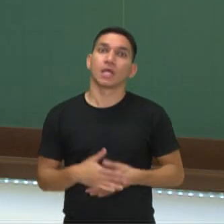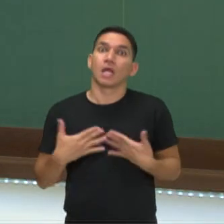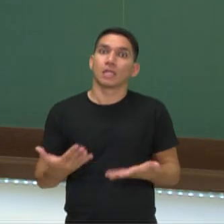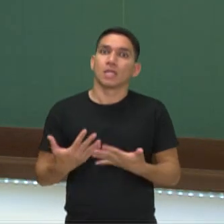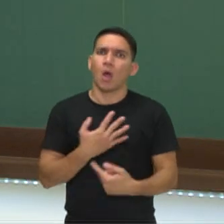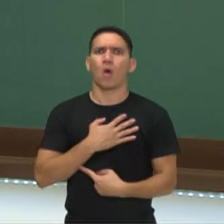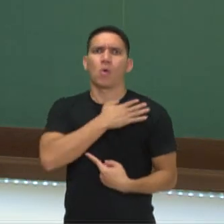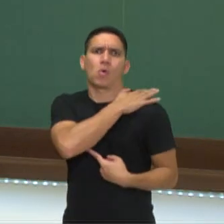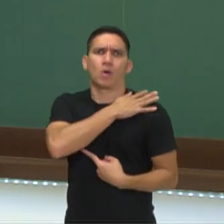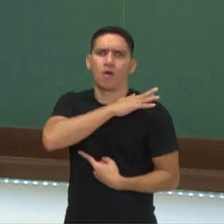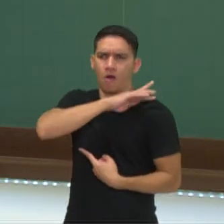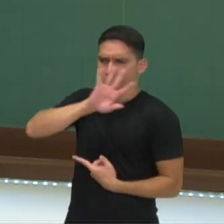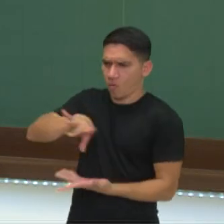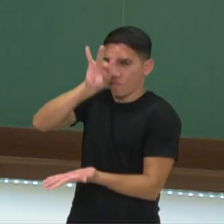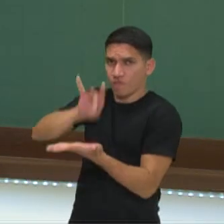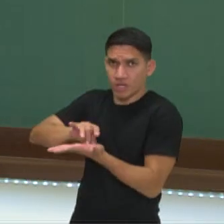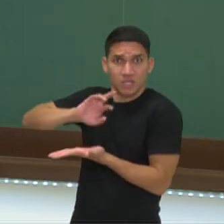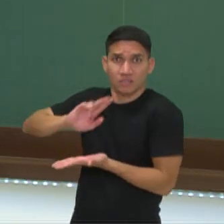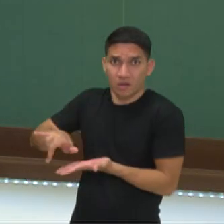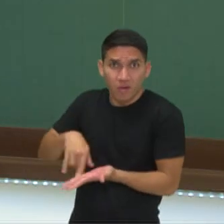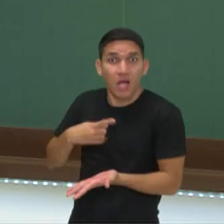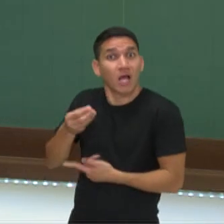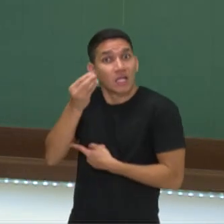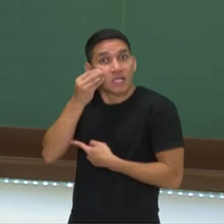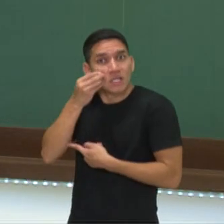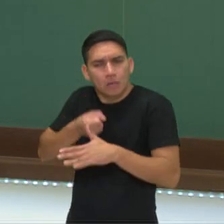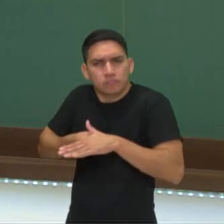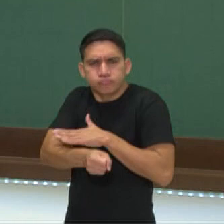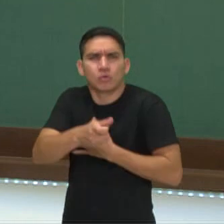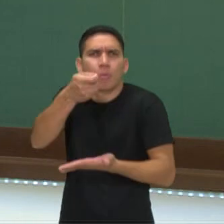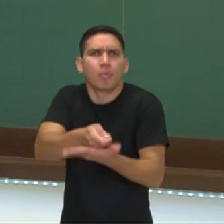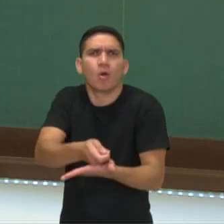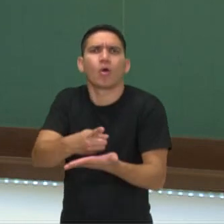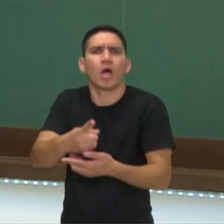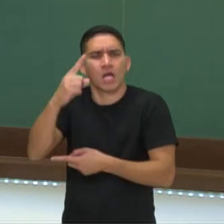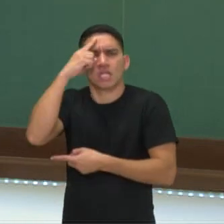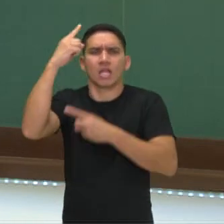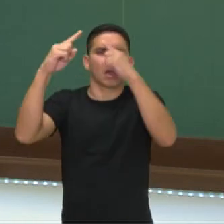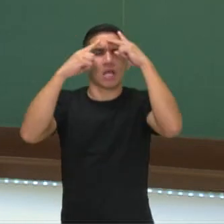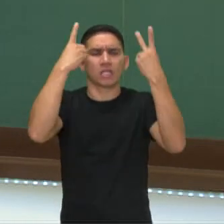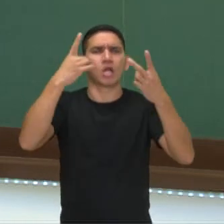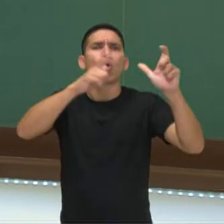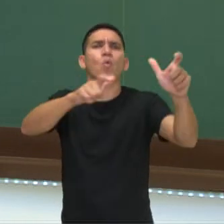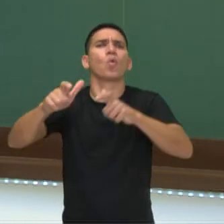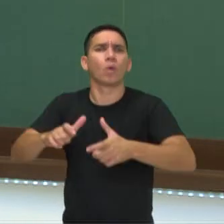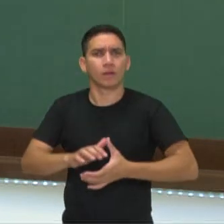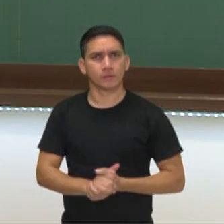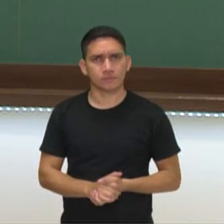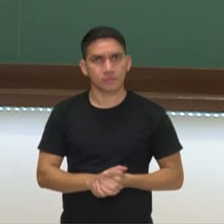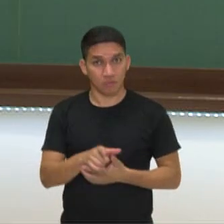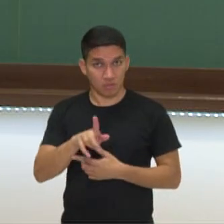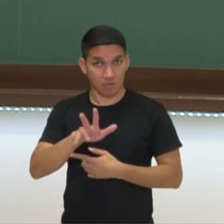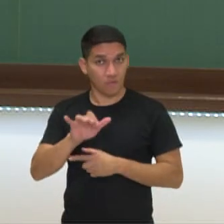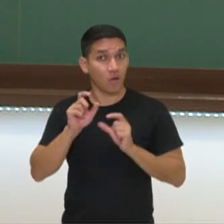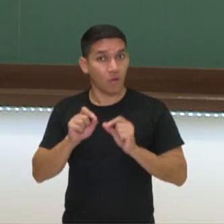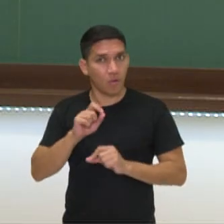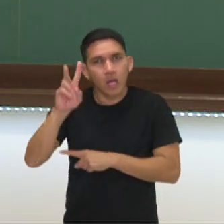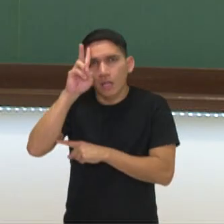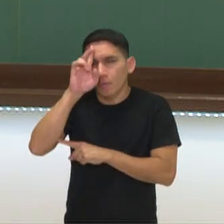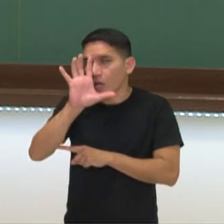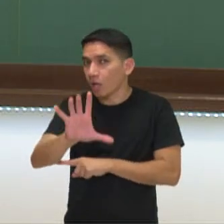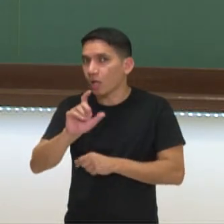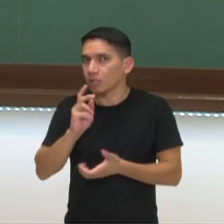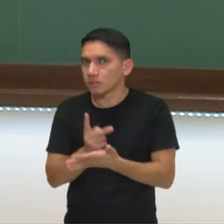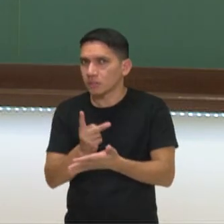não oficiais que tentam então impor as suas ideias em determinados lugares. Você vai se lembrar de